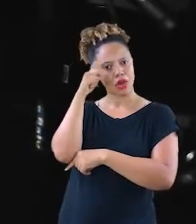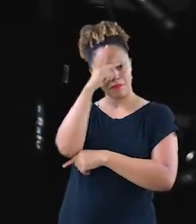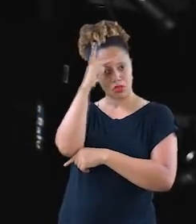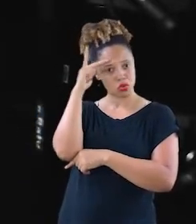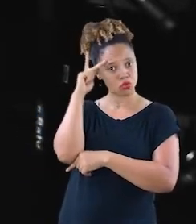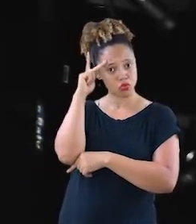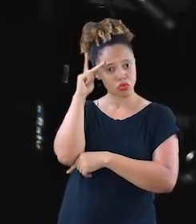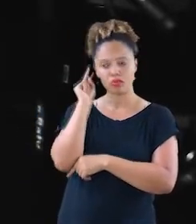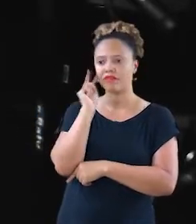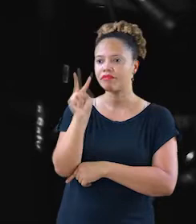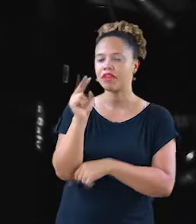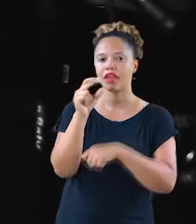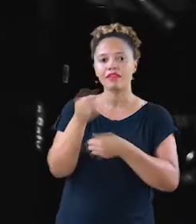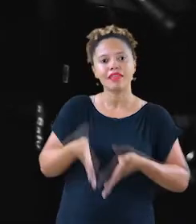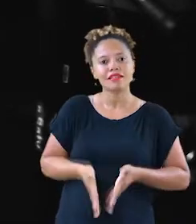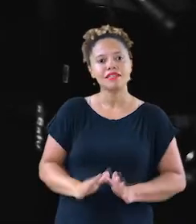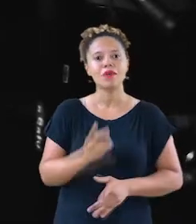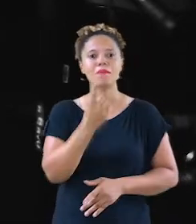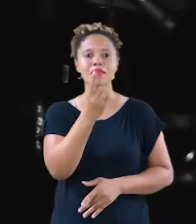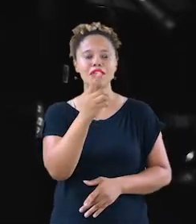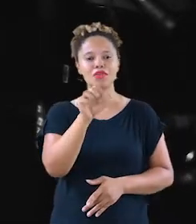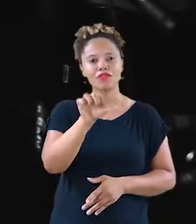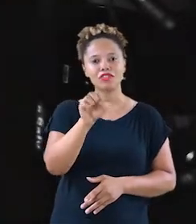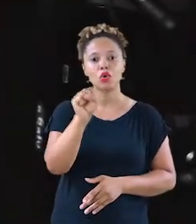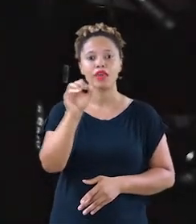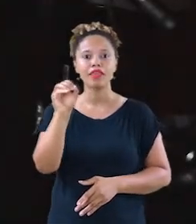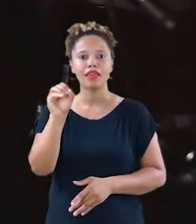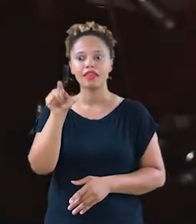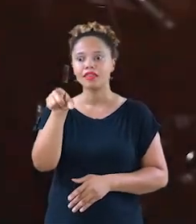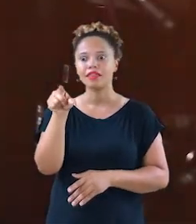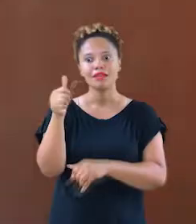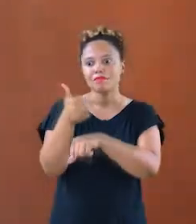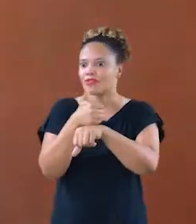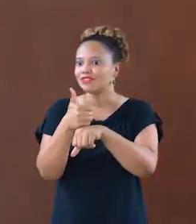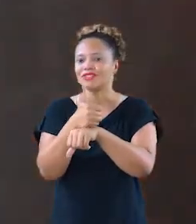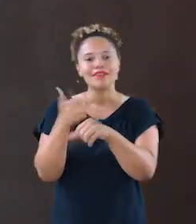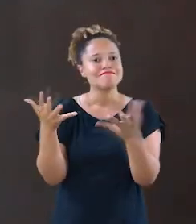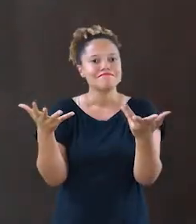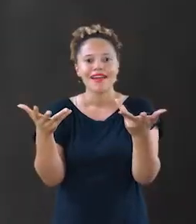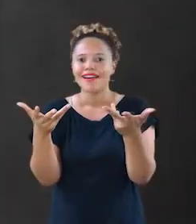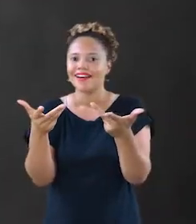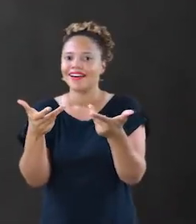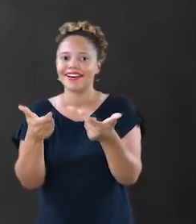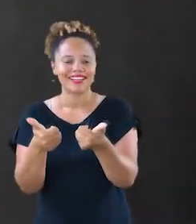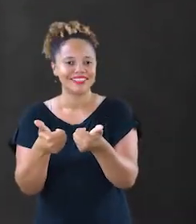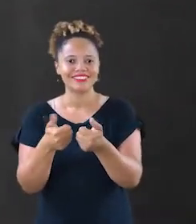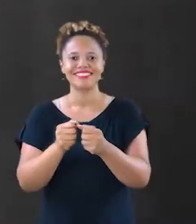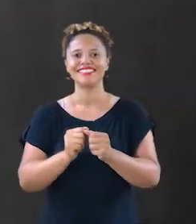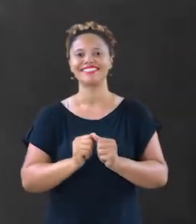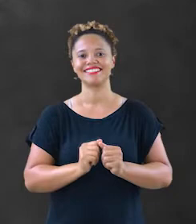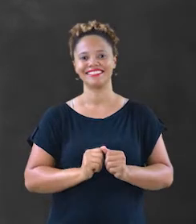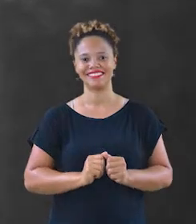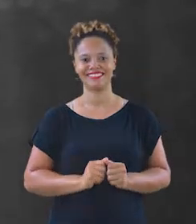foi considerado um dos grandes flautistas, né?